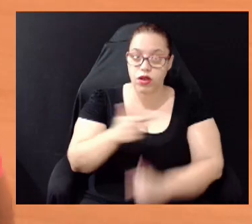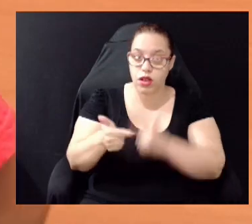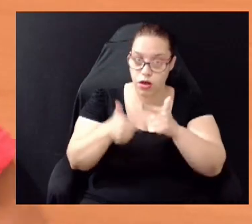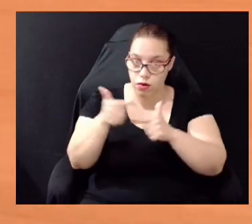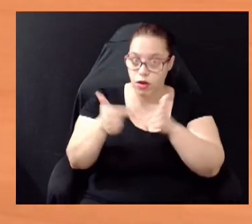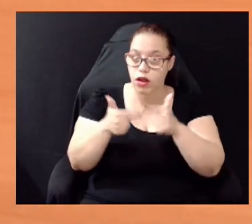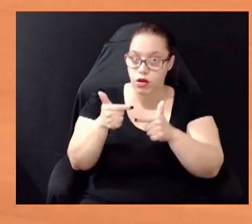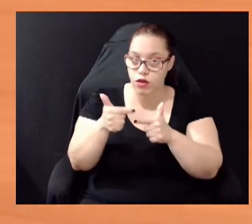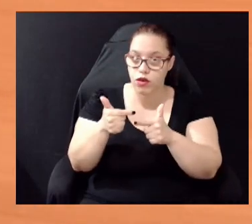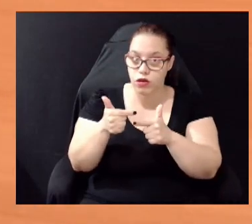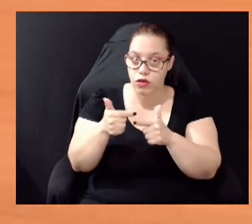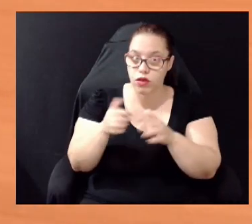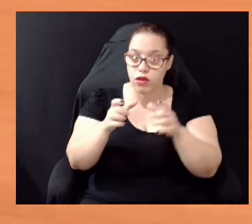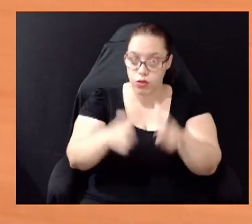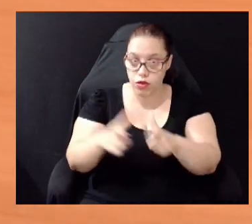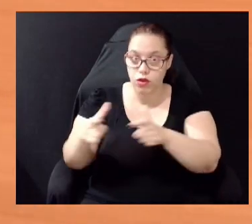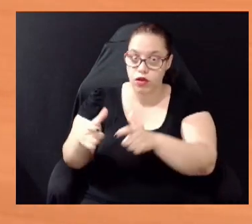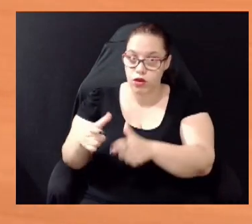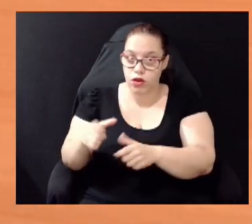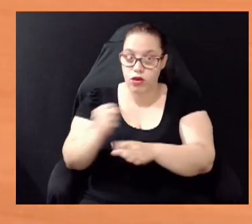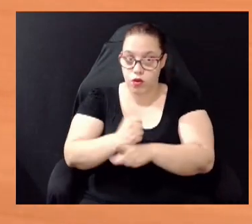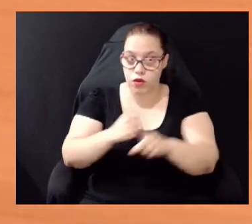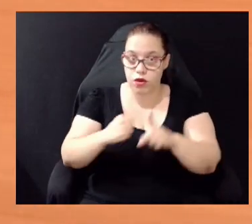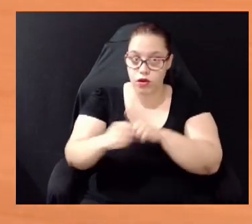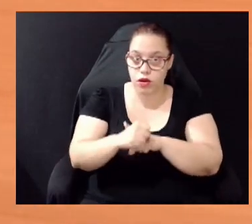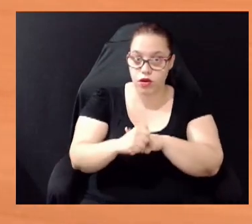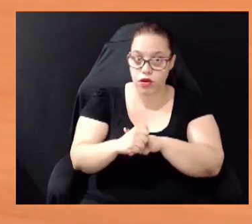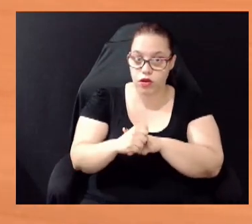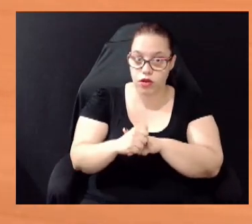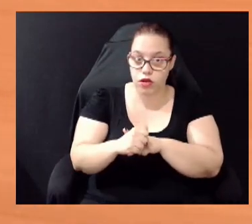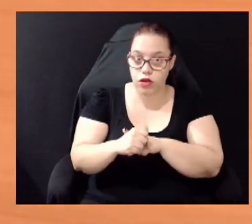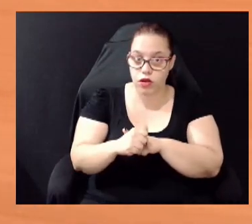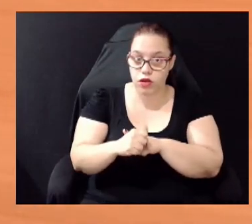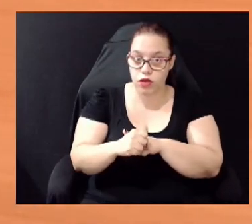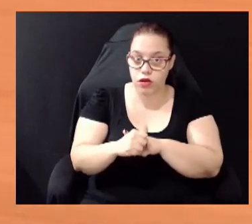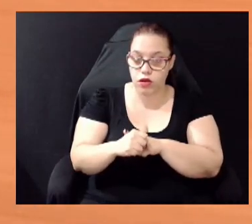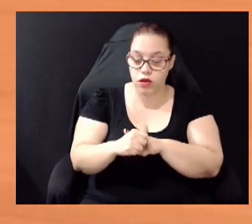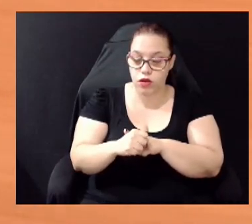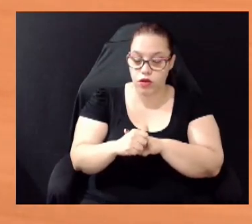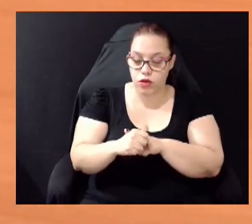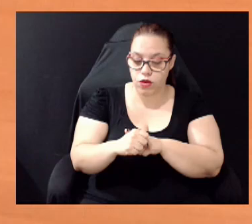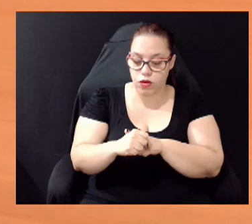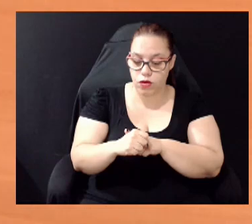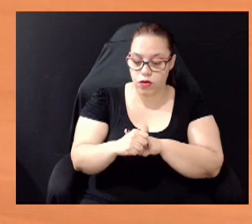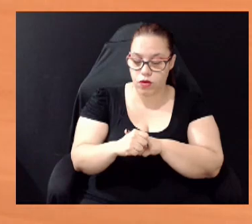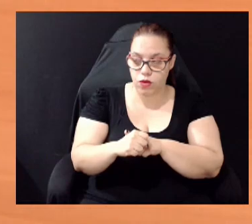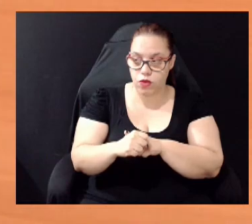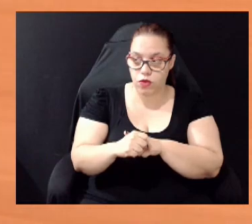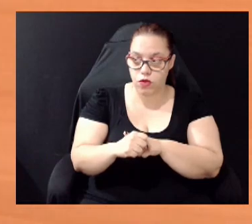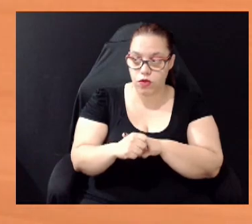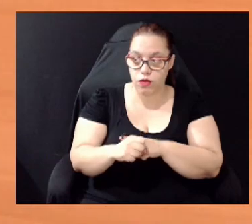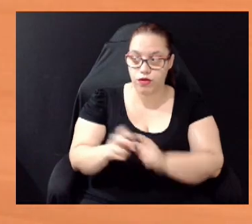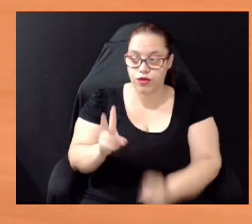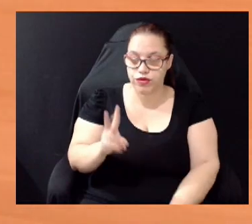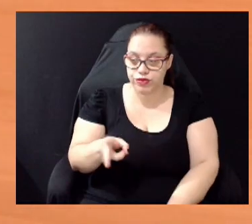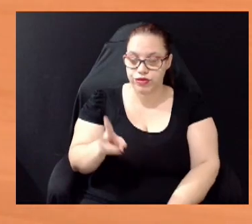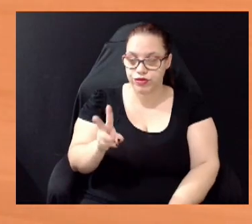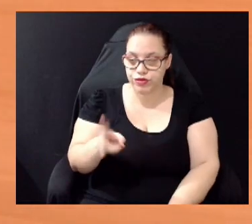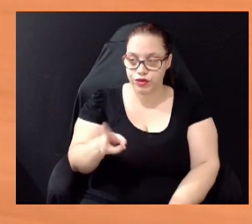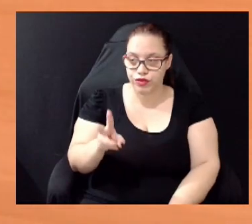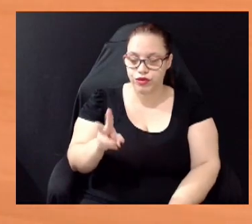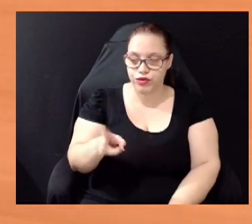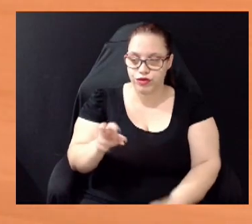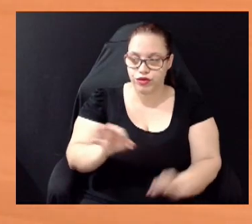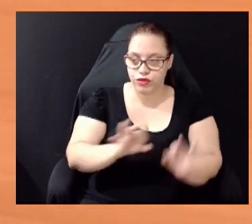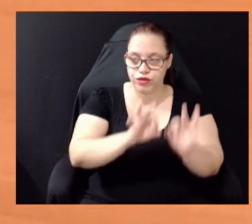em locais, né, como assistente social, né, e aí tem sido recorrente elas, né, acompanharem